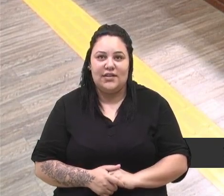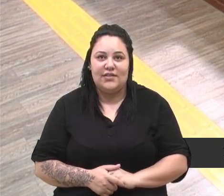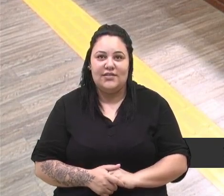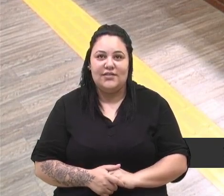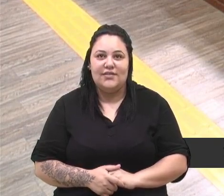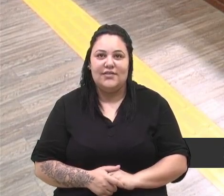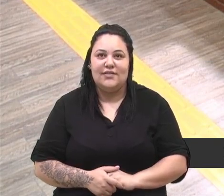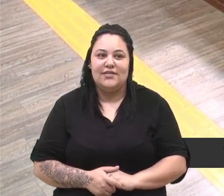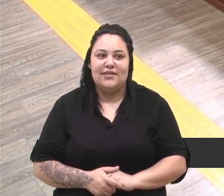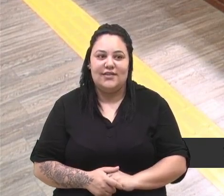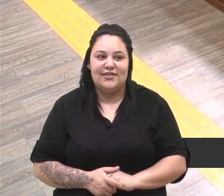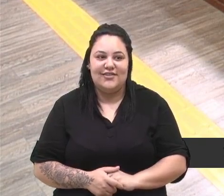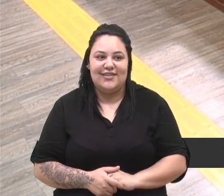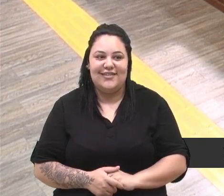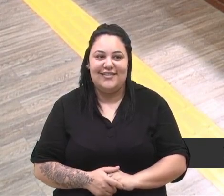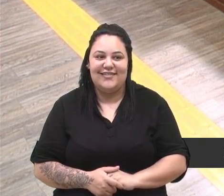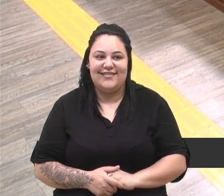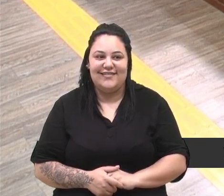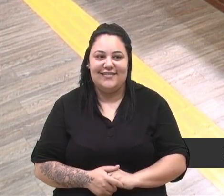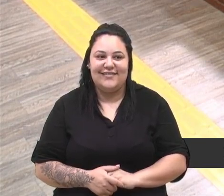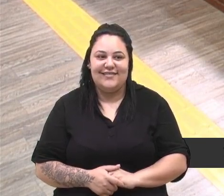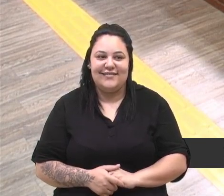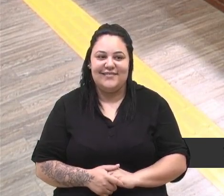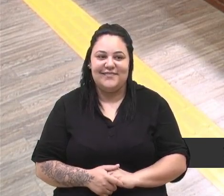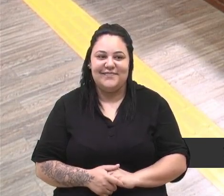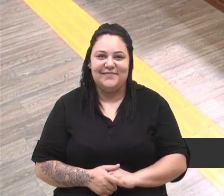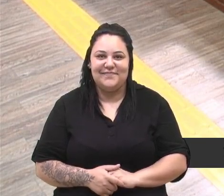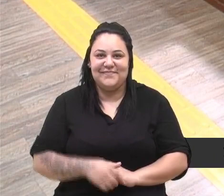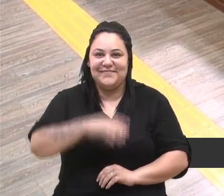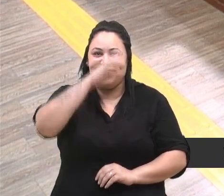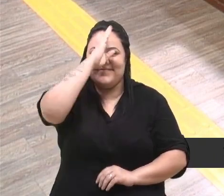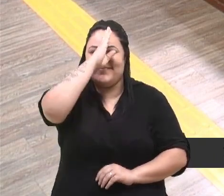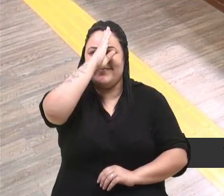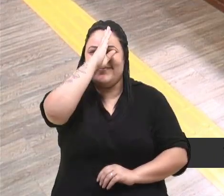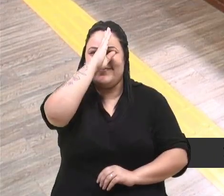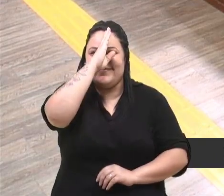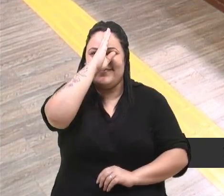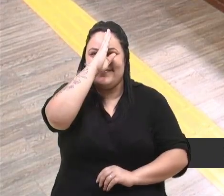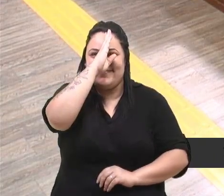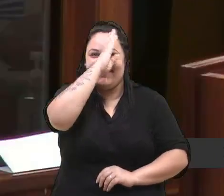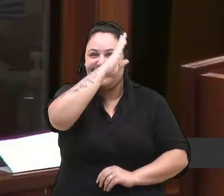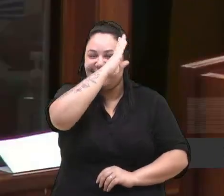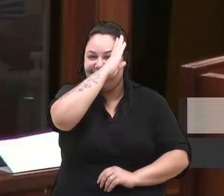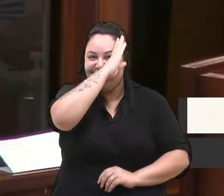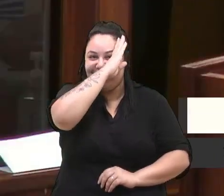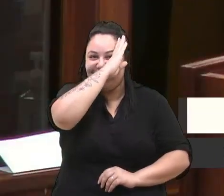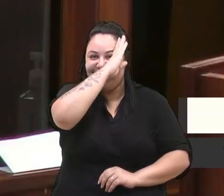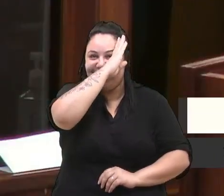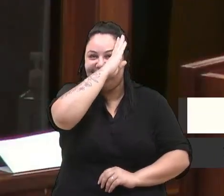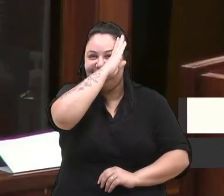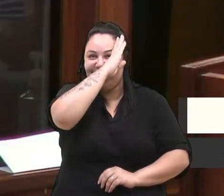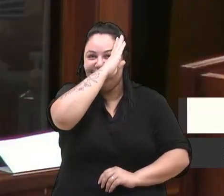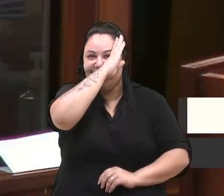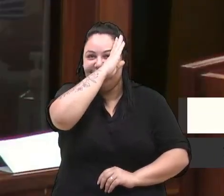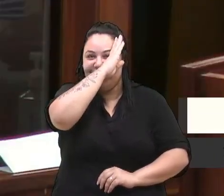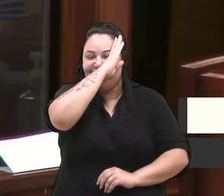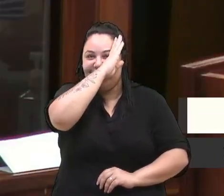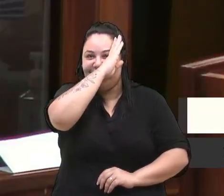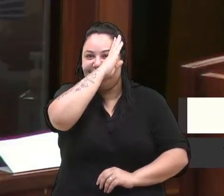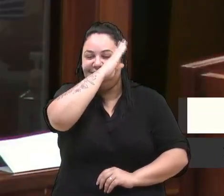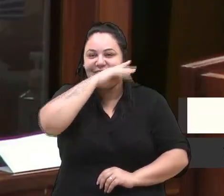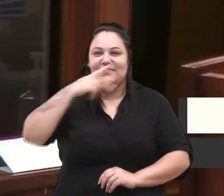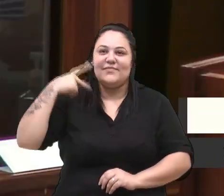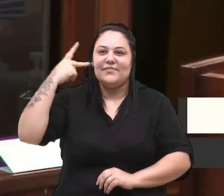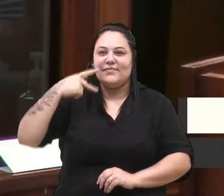Senhor presidente, Bressan, em exercício, mesa diretora, queridos colegas, cidadãos da